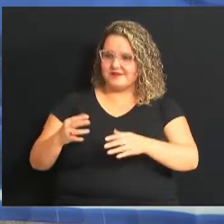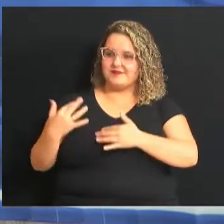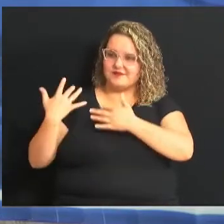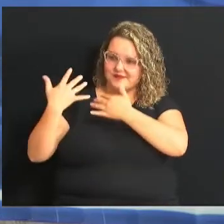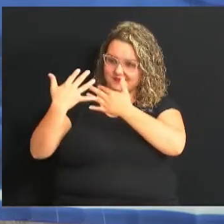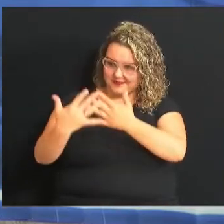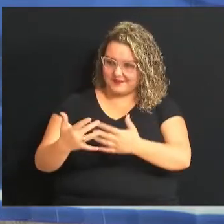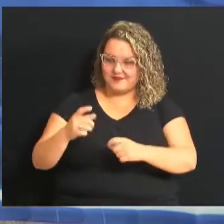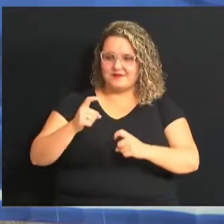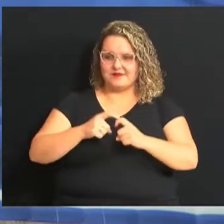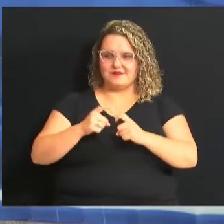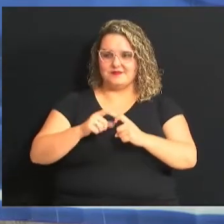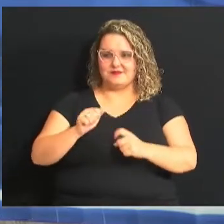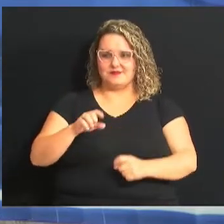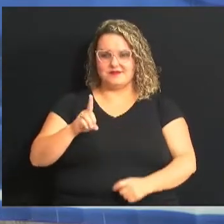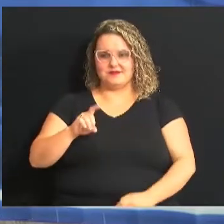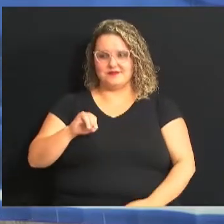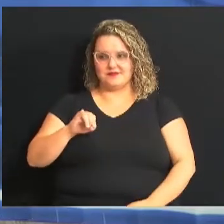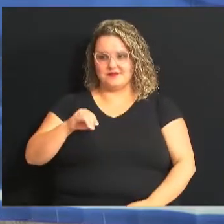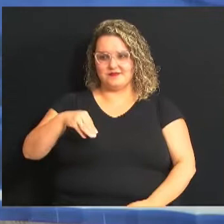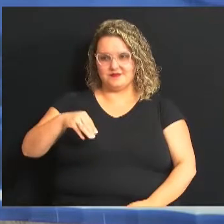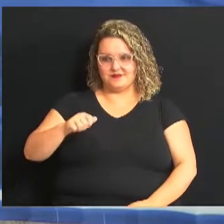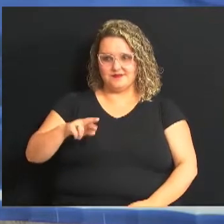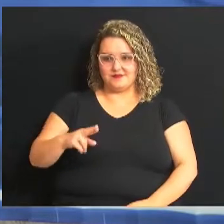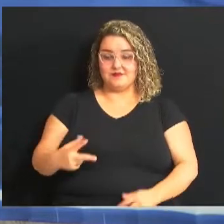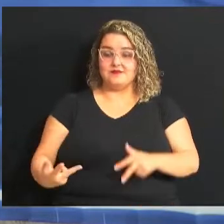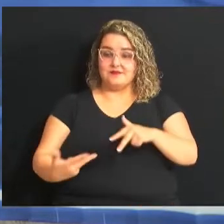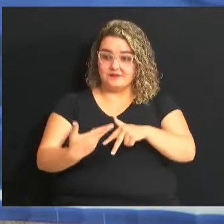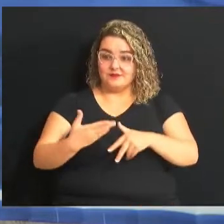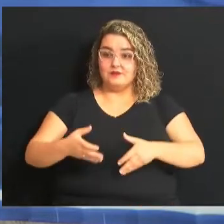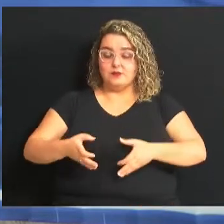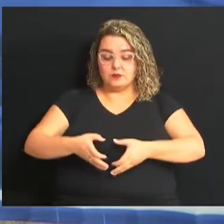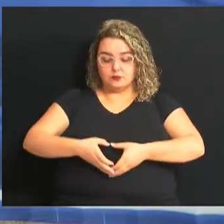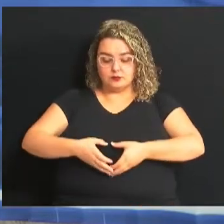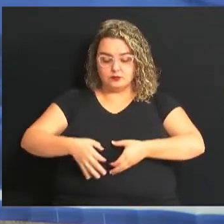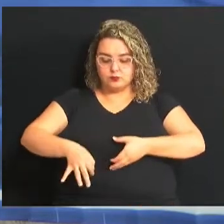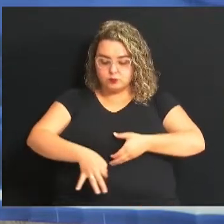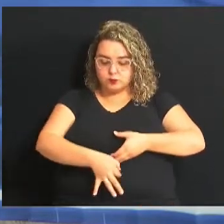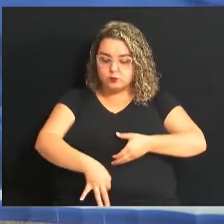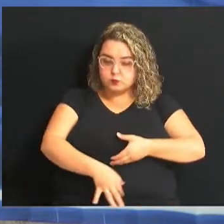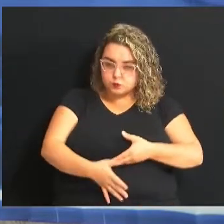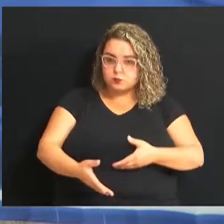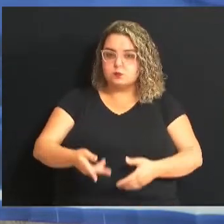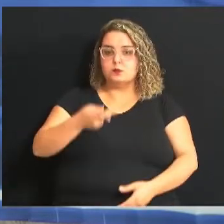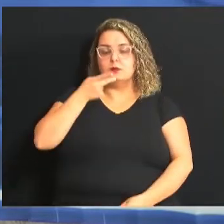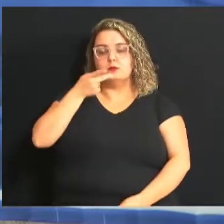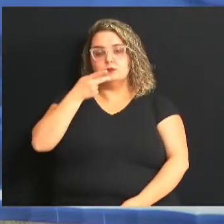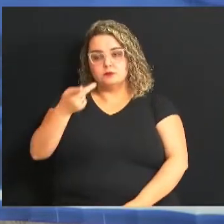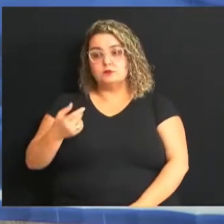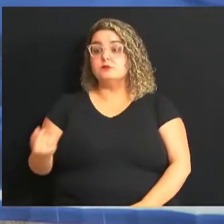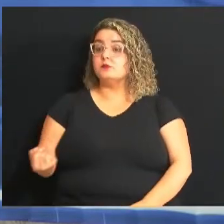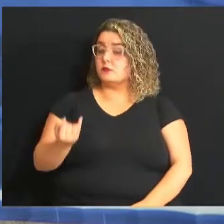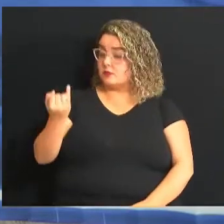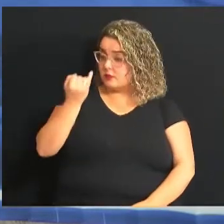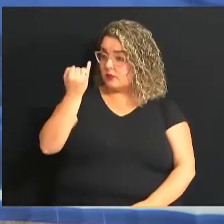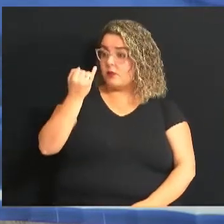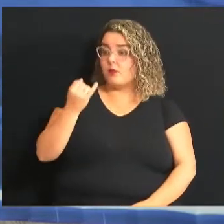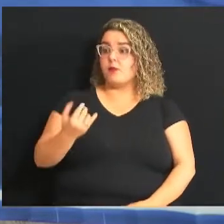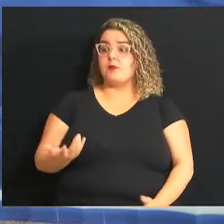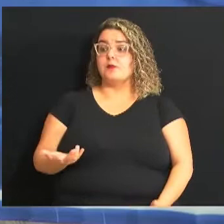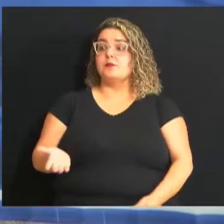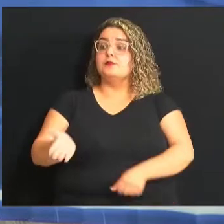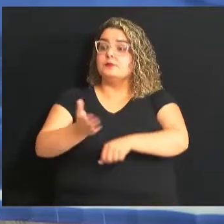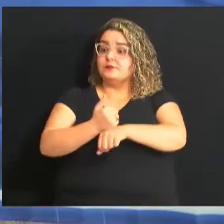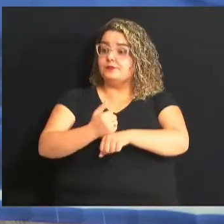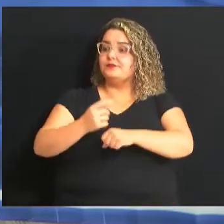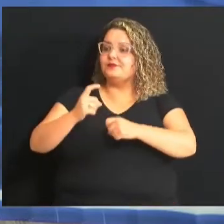Dr. Admar Concon Filho, cirurgião do aparelho digestivo, é ele que vai falar sobre esse tema tão importante. Mas antes, doutor, eu quero agradecer